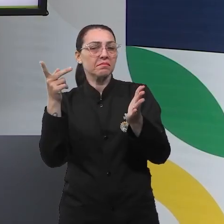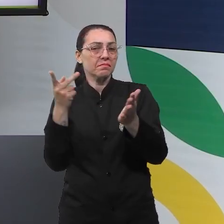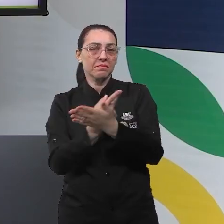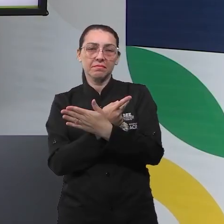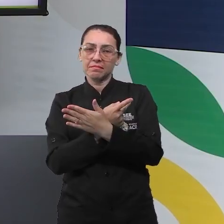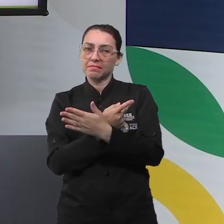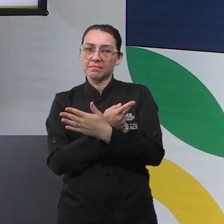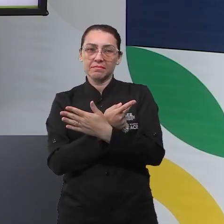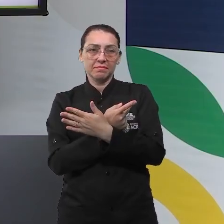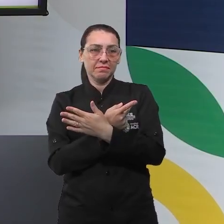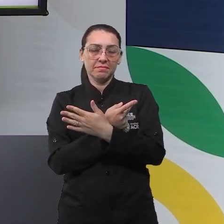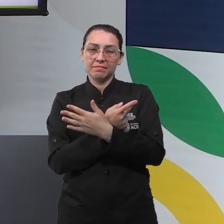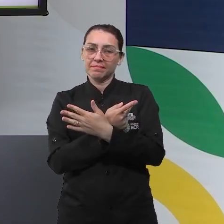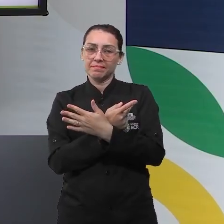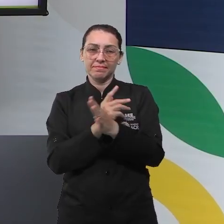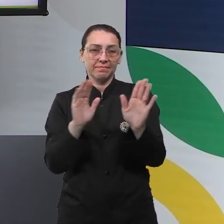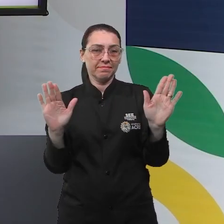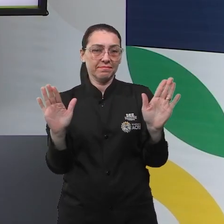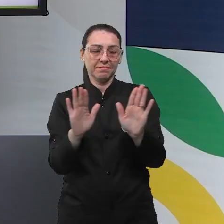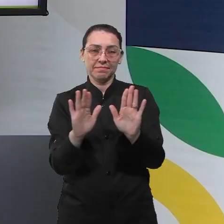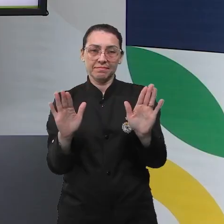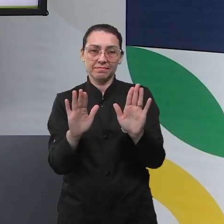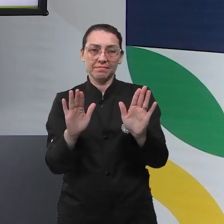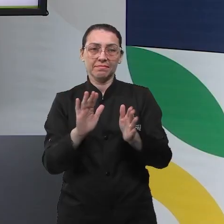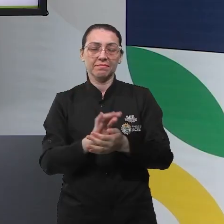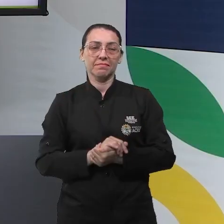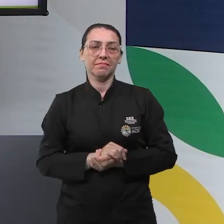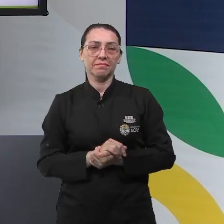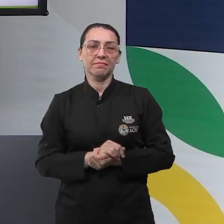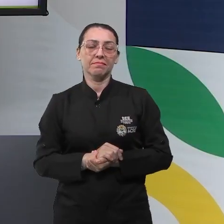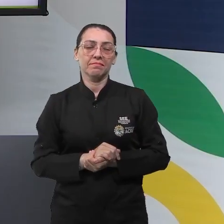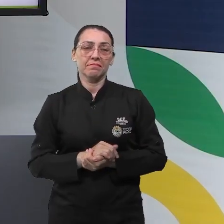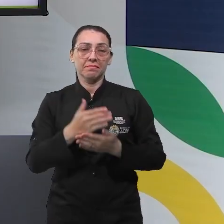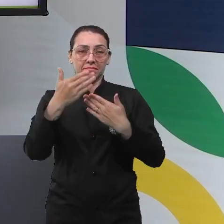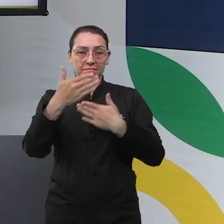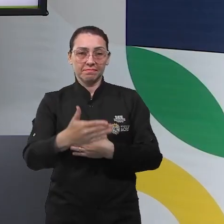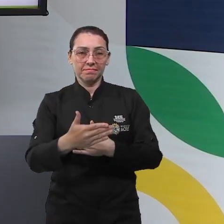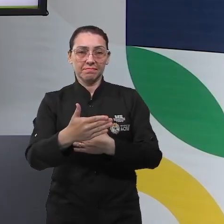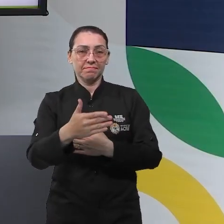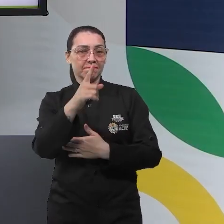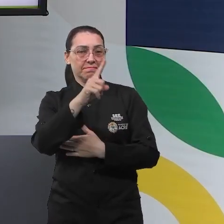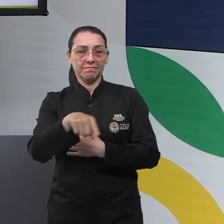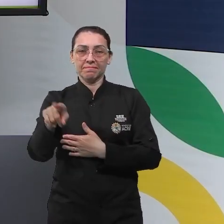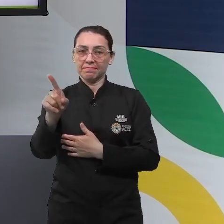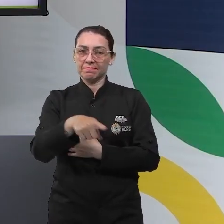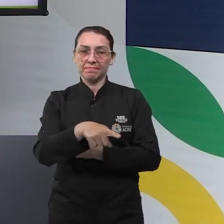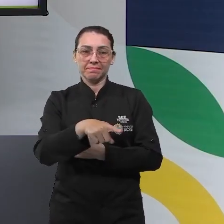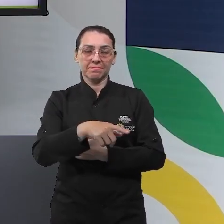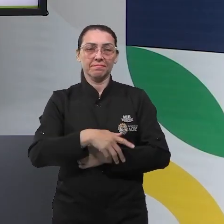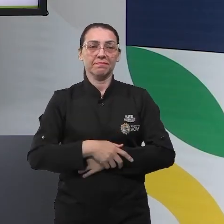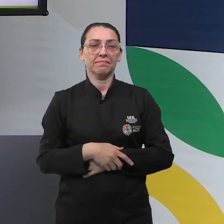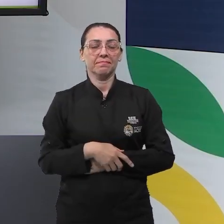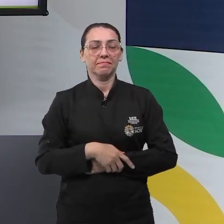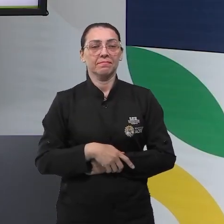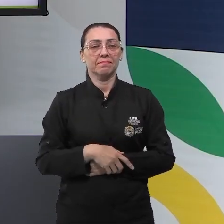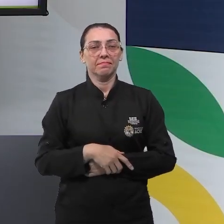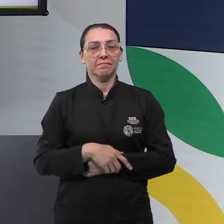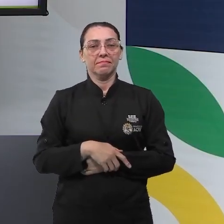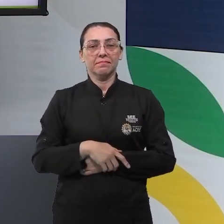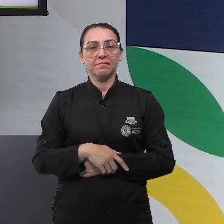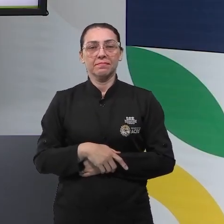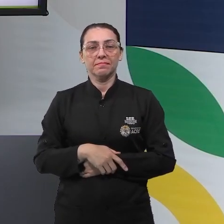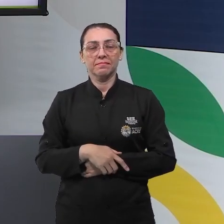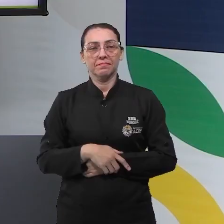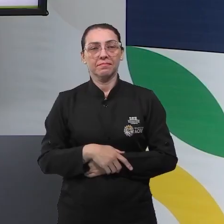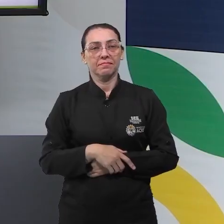para o professor entender que a intenção dele era outra, né? Mas isso em prova oficial não existe, você tem que marcar somente uma. E